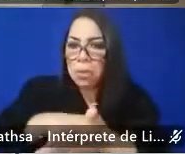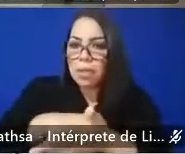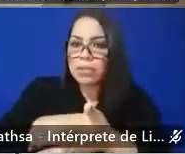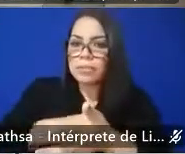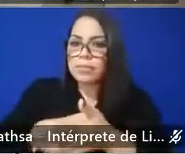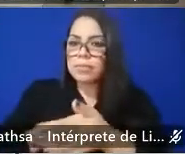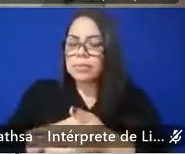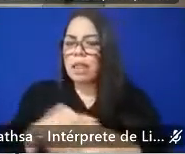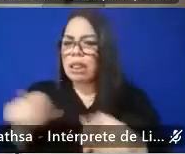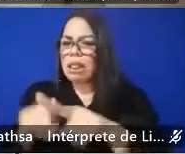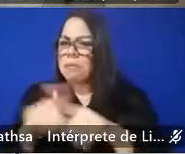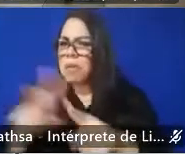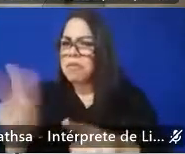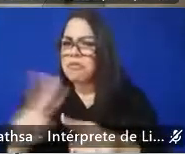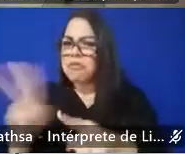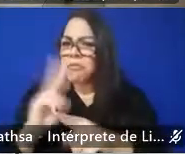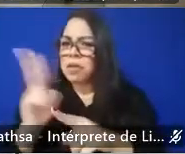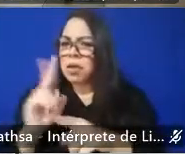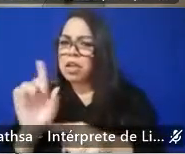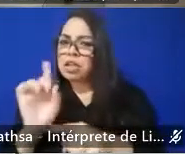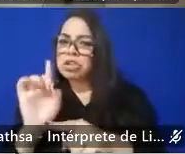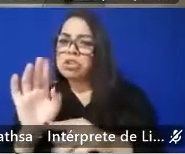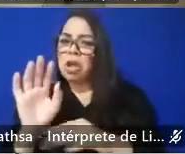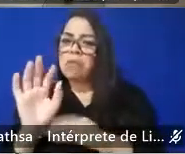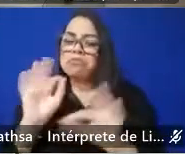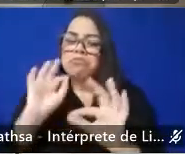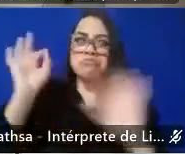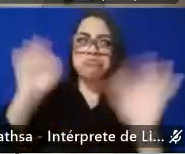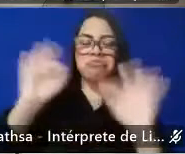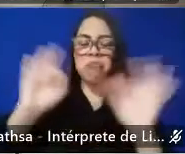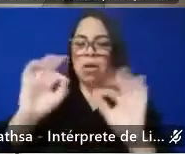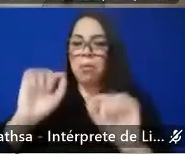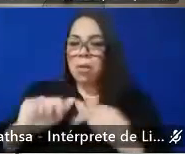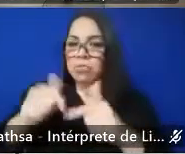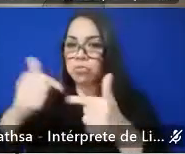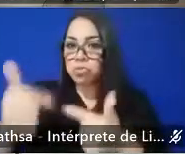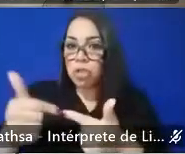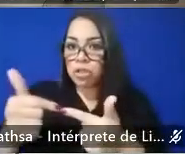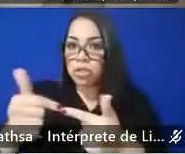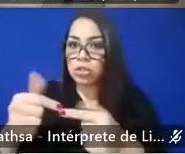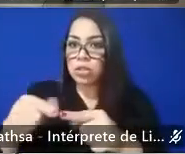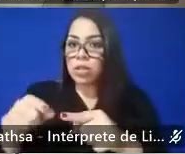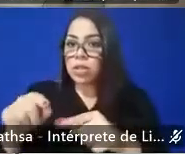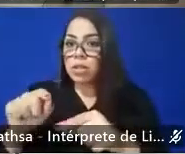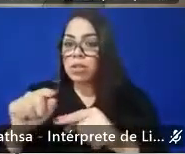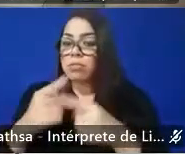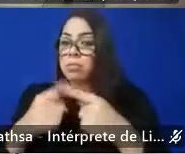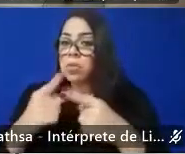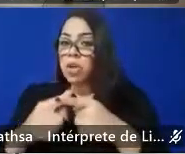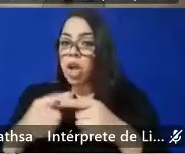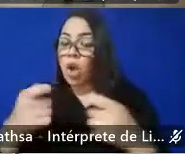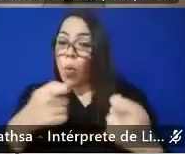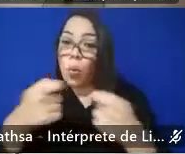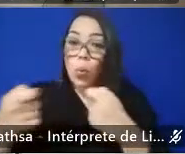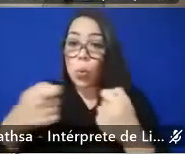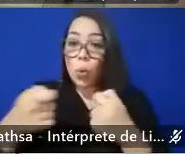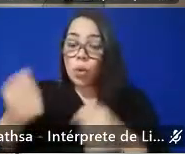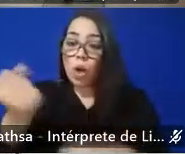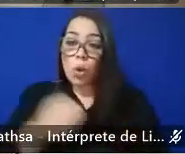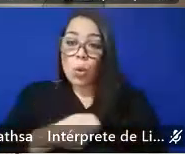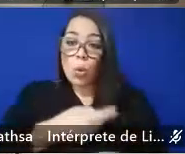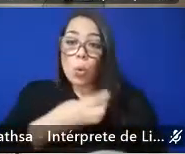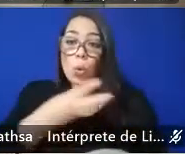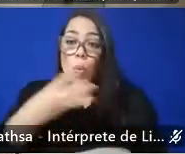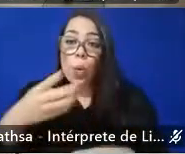valorização meramente formal da atuação do membro através de um superficial controle quantitativo e temporal